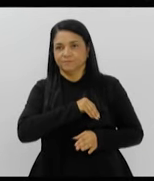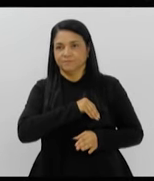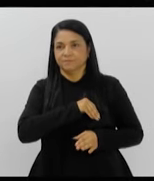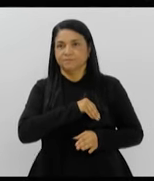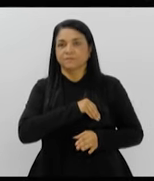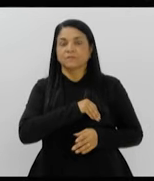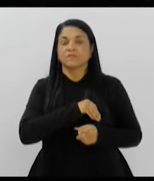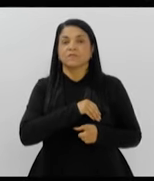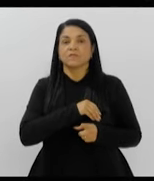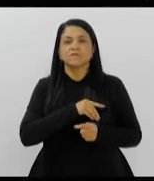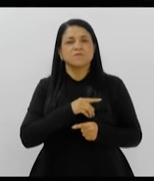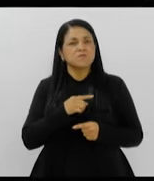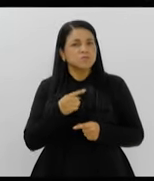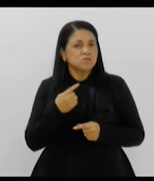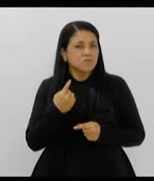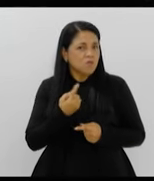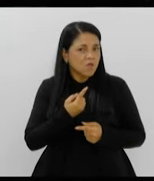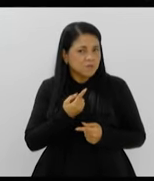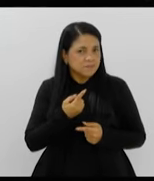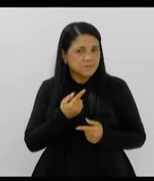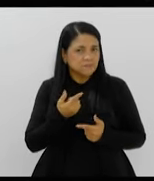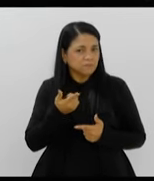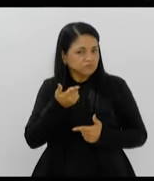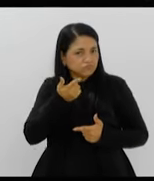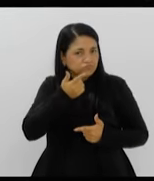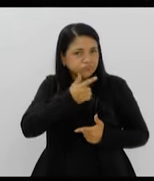E nós não vamos conseguir isso